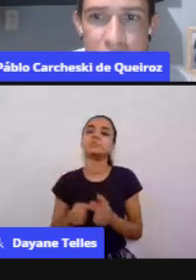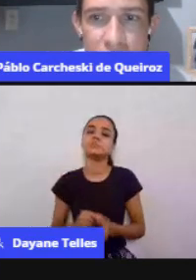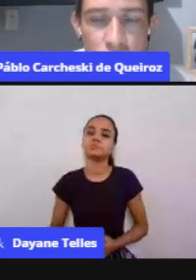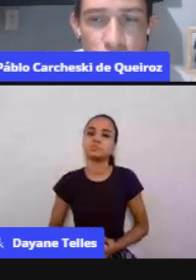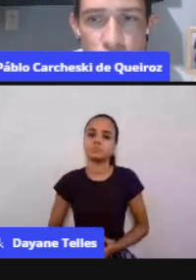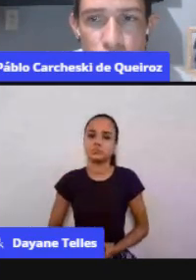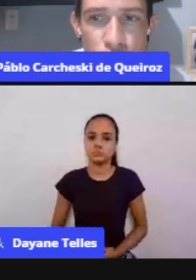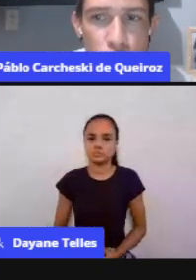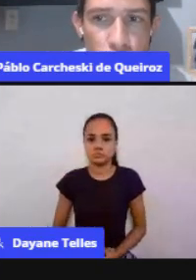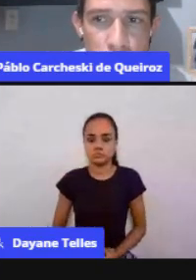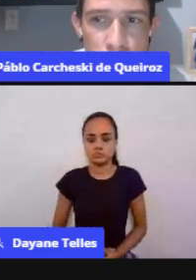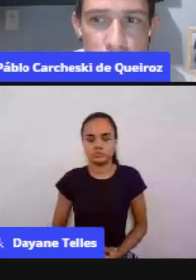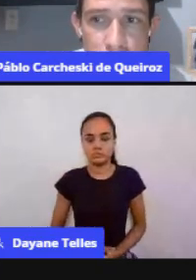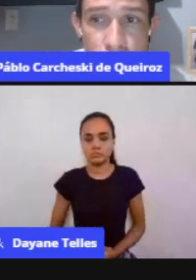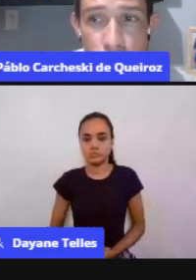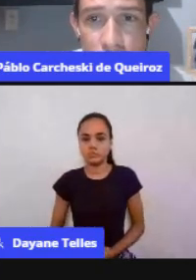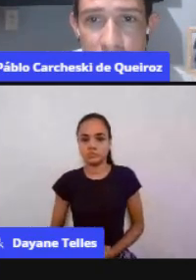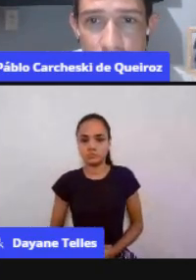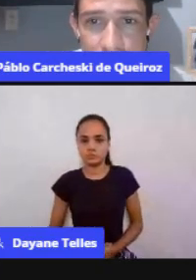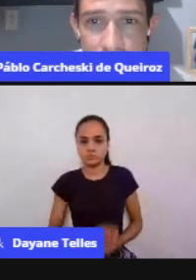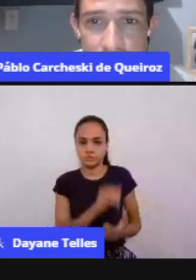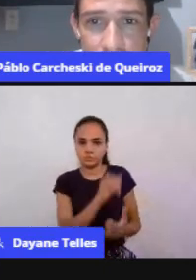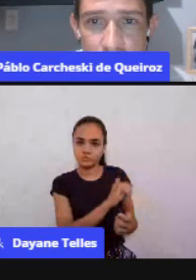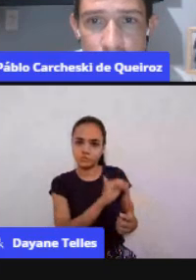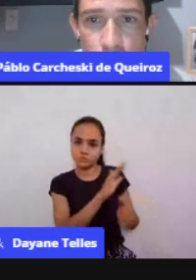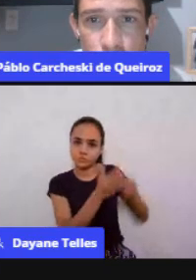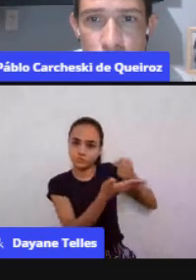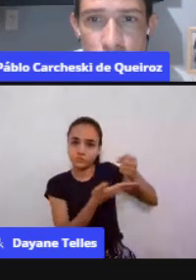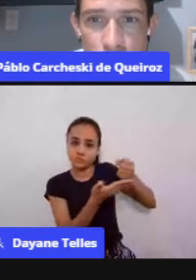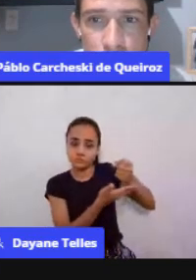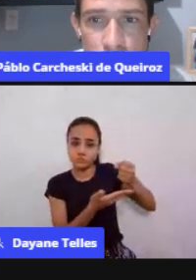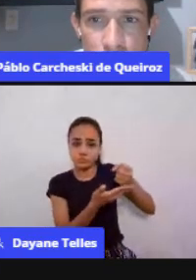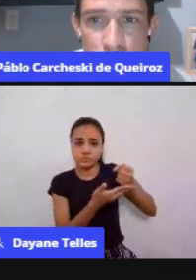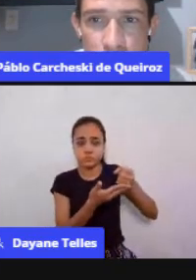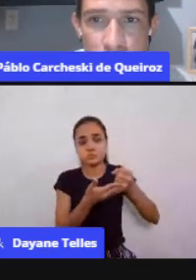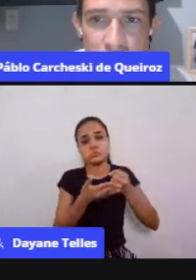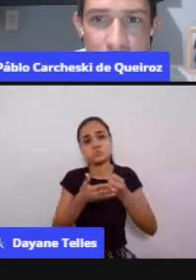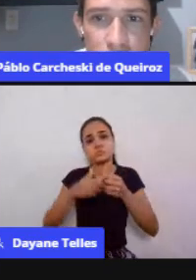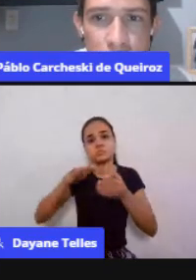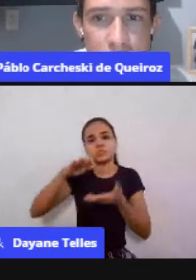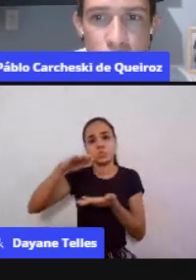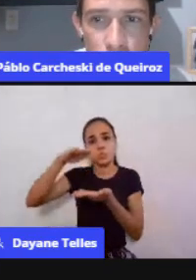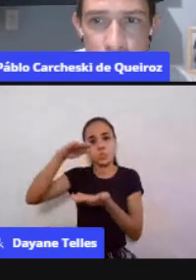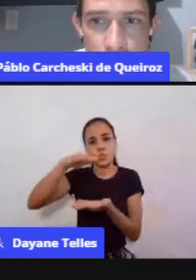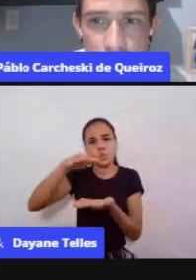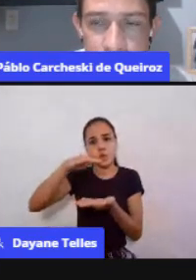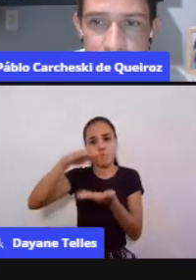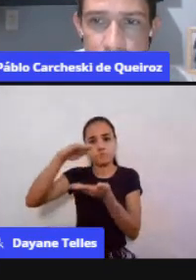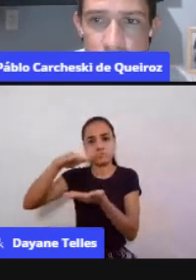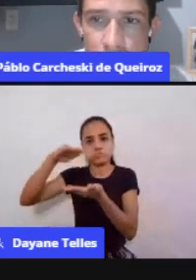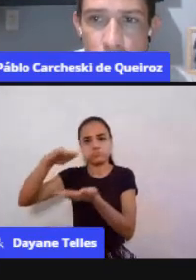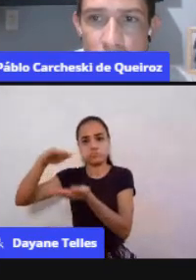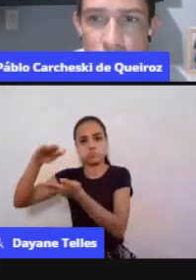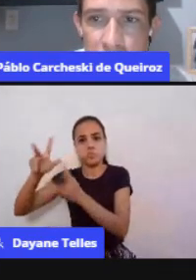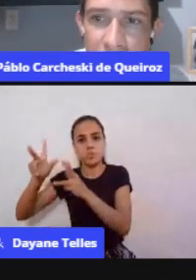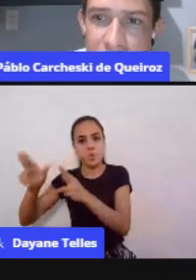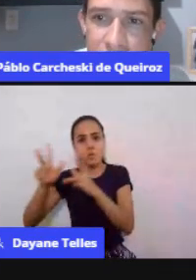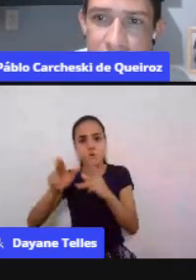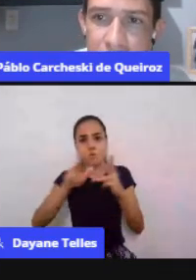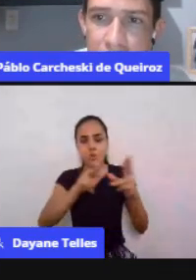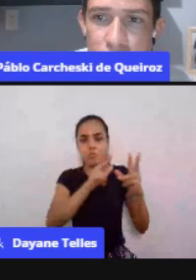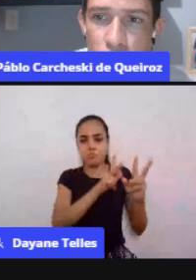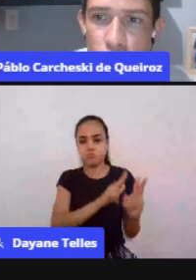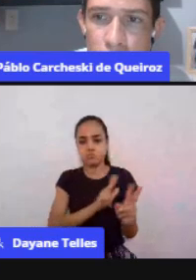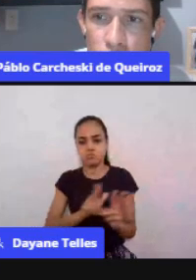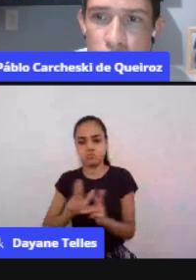abaixo representa um conjunto de cubos, todos iguais, cujos volumes correspondem a 1 metro cúbico. Então, quanto